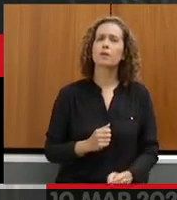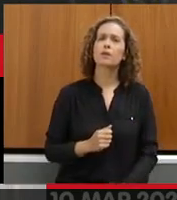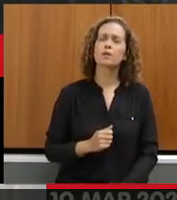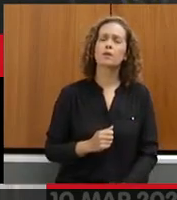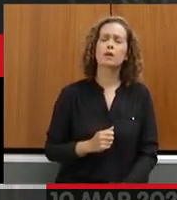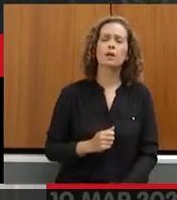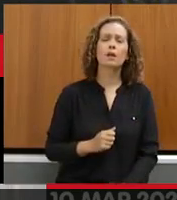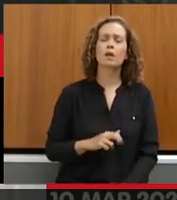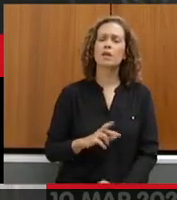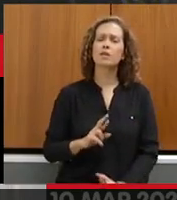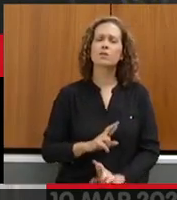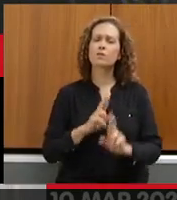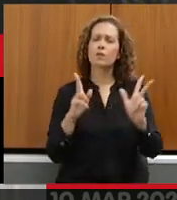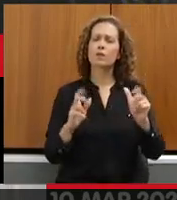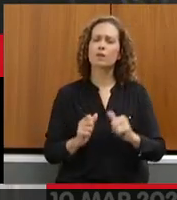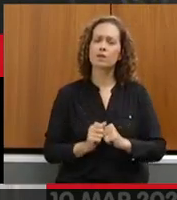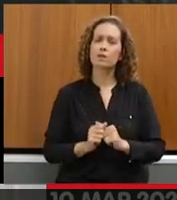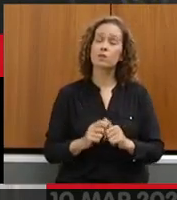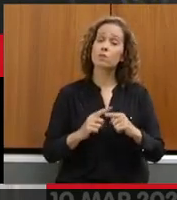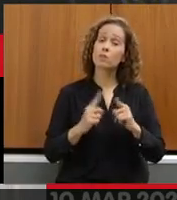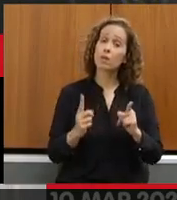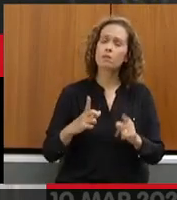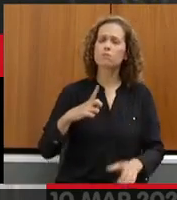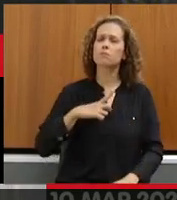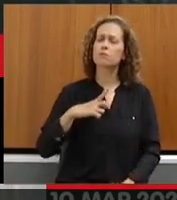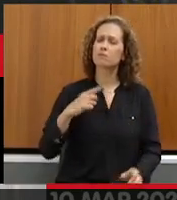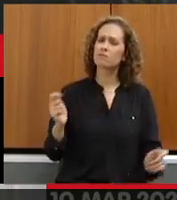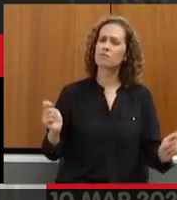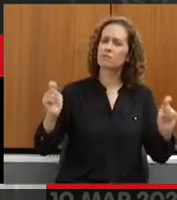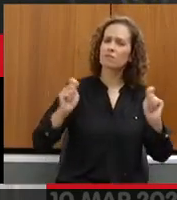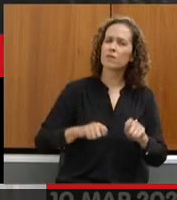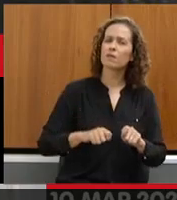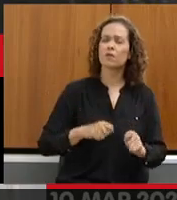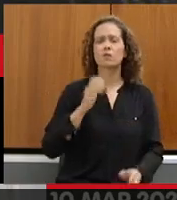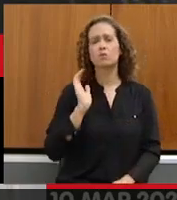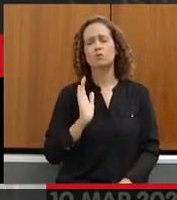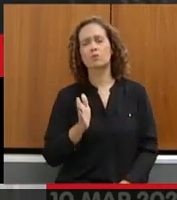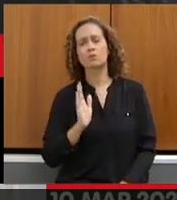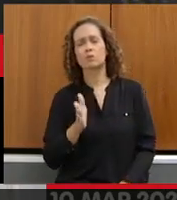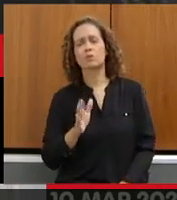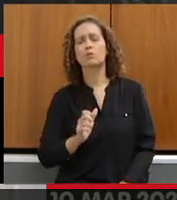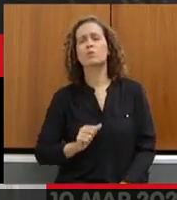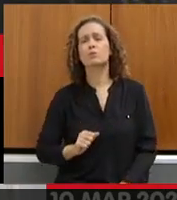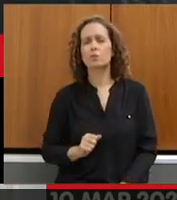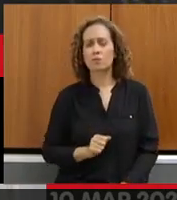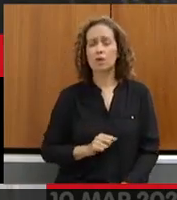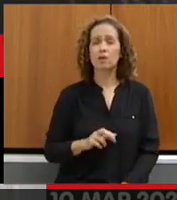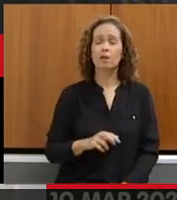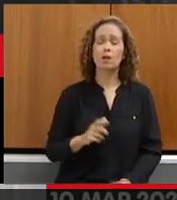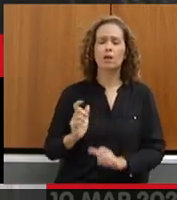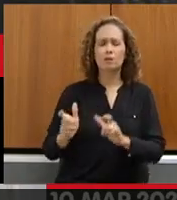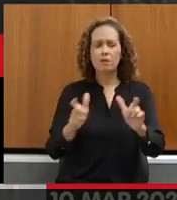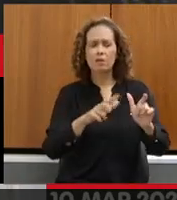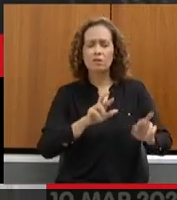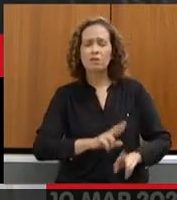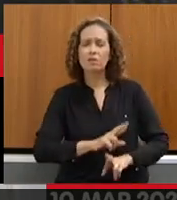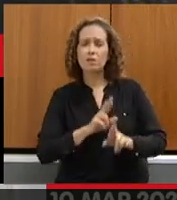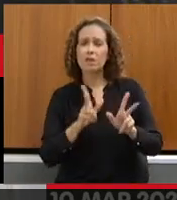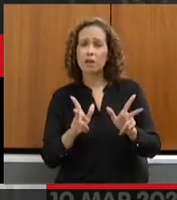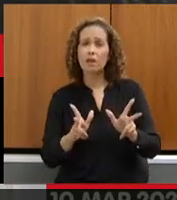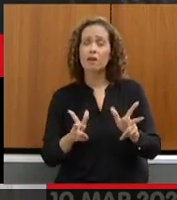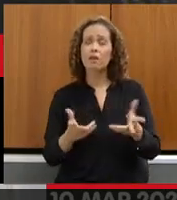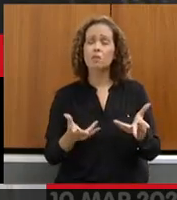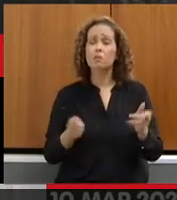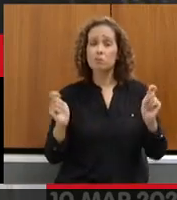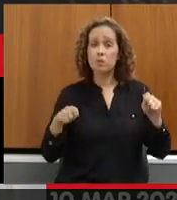prognóstico é muito ruim mas nós temos a possibilidade e já tem diferente de outras regiões nós temos a